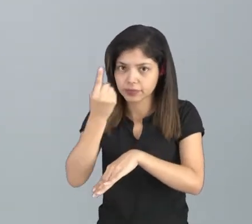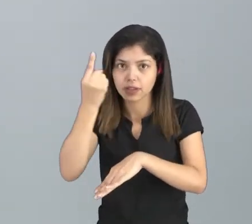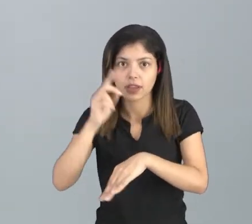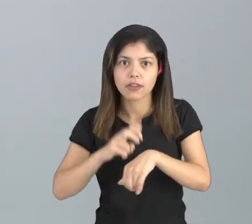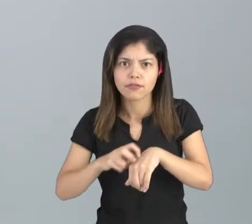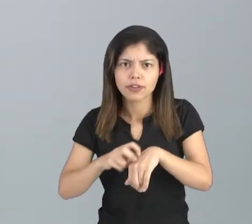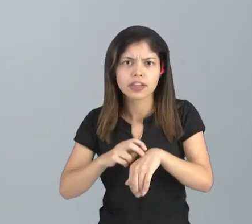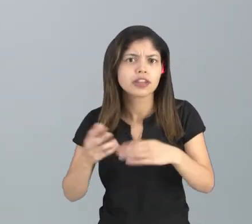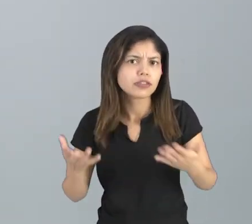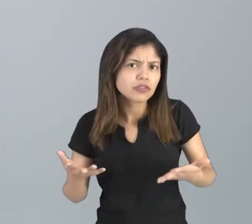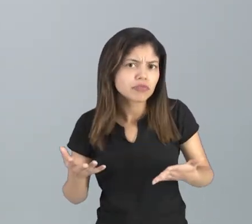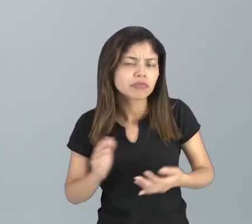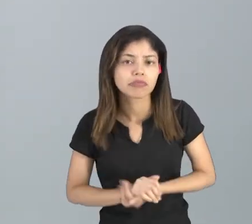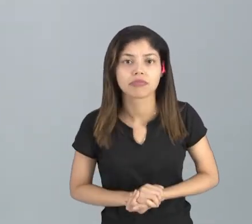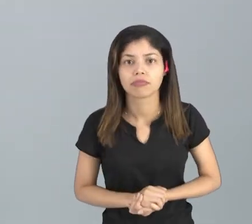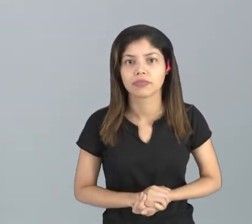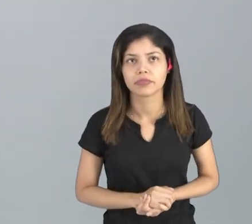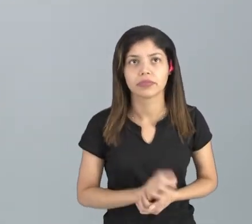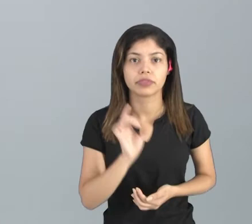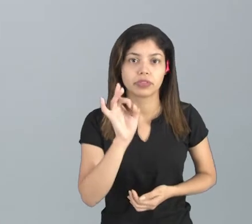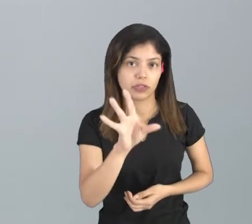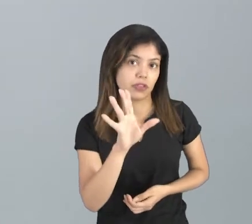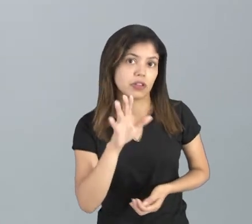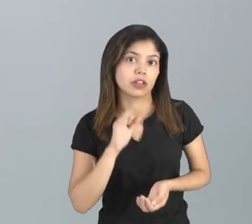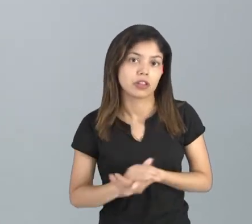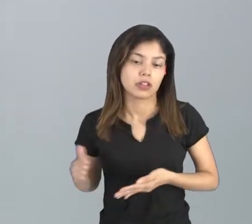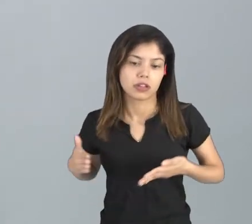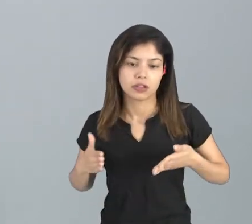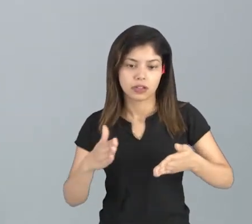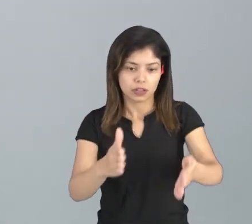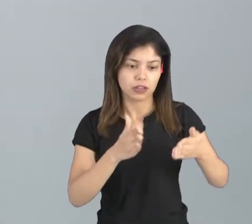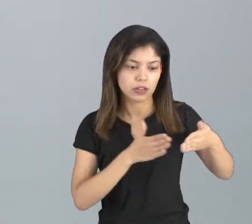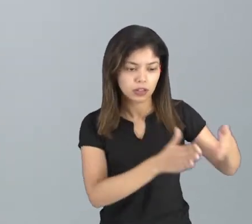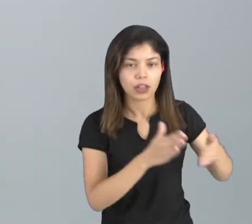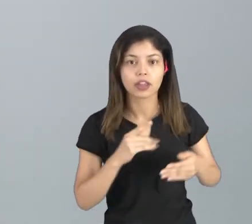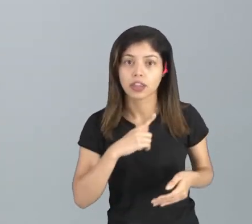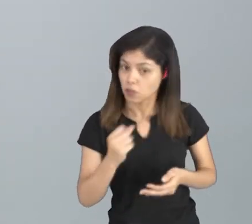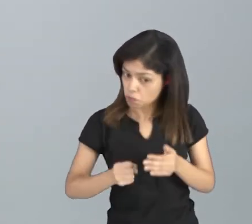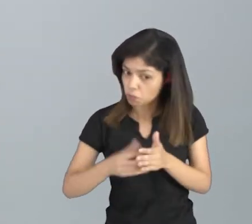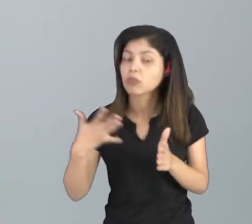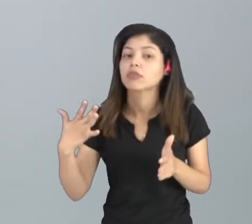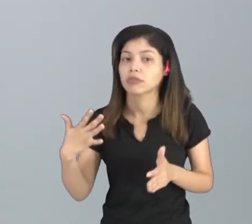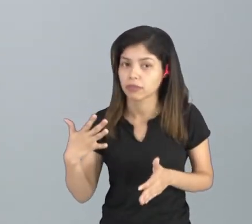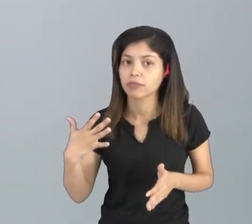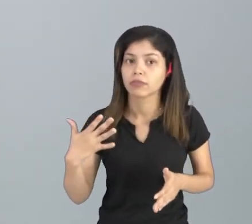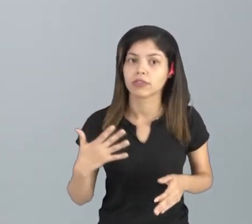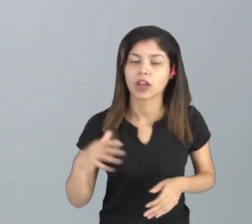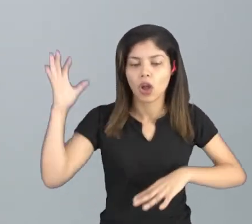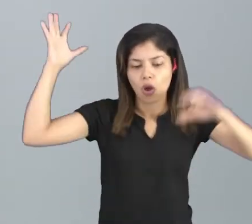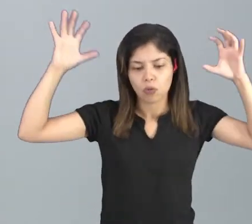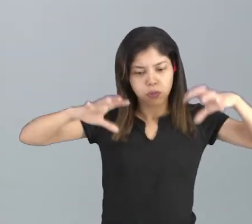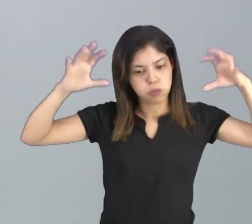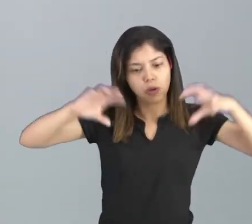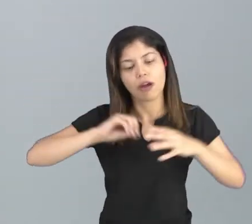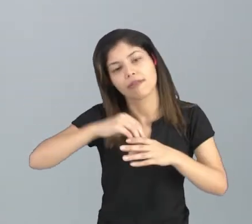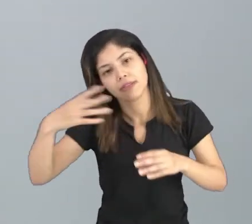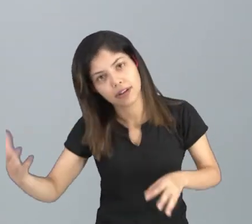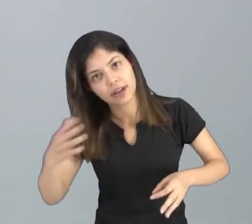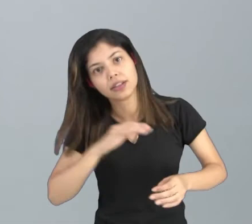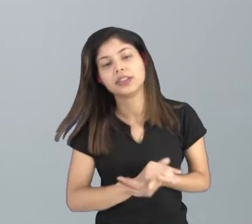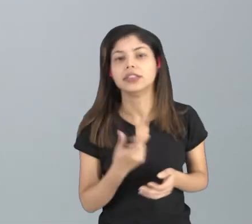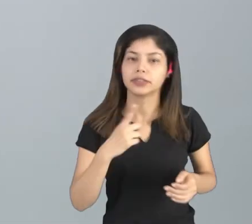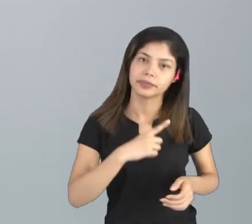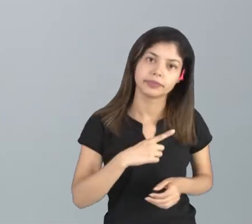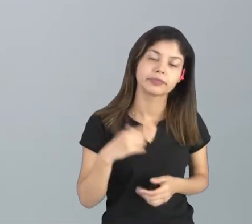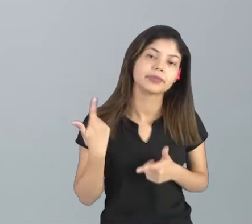se assustou porque a água estava verde? Ela só é corrente quando tem muito volume de água na época chuvosa. Fora disso,